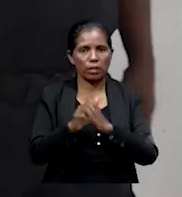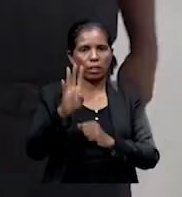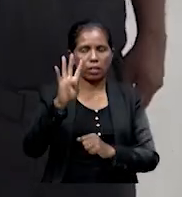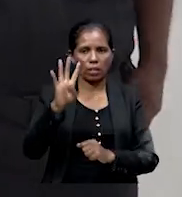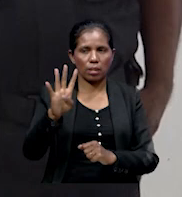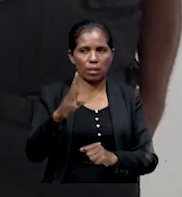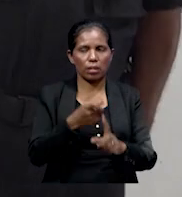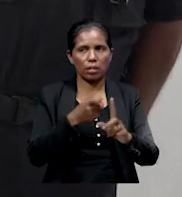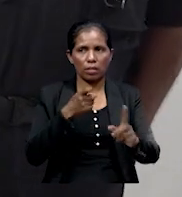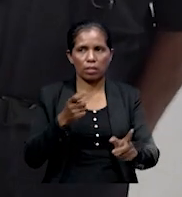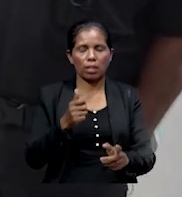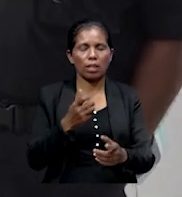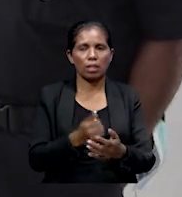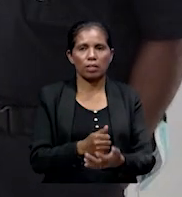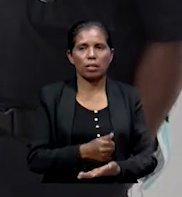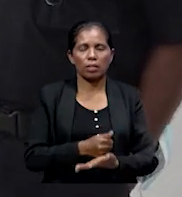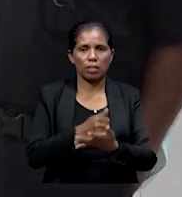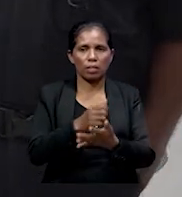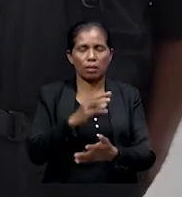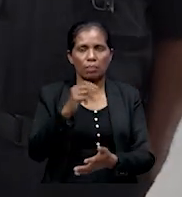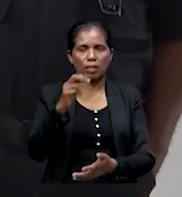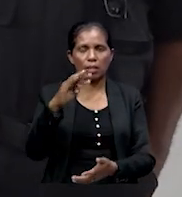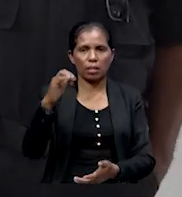assistência legal husi advogado privado Mariano da